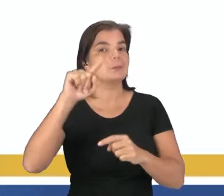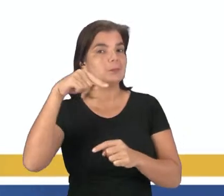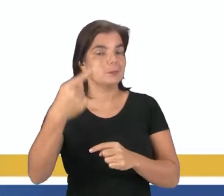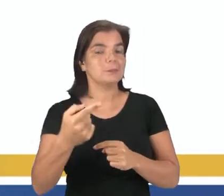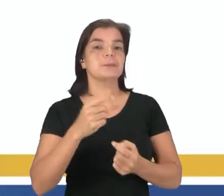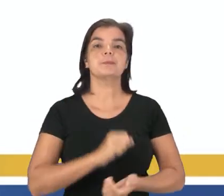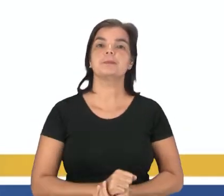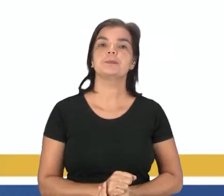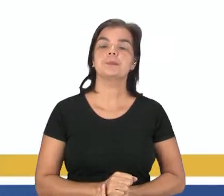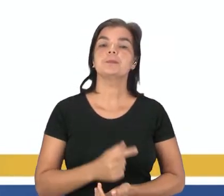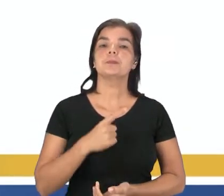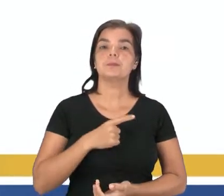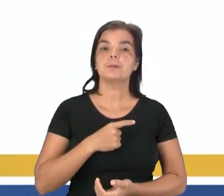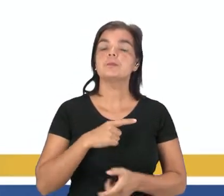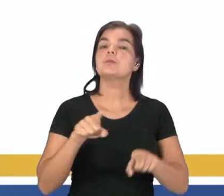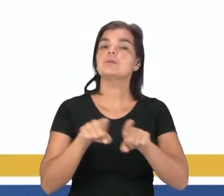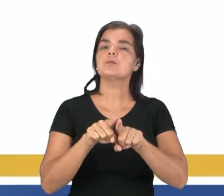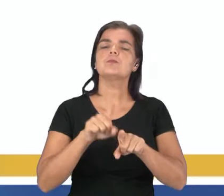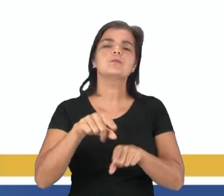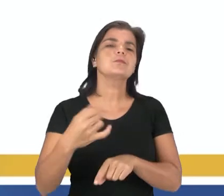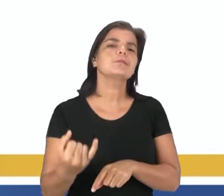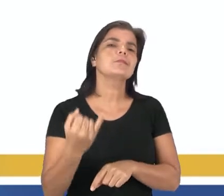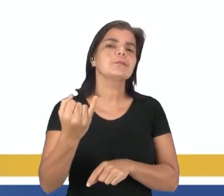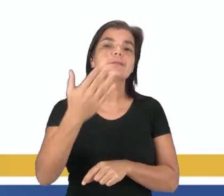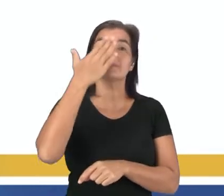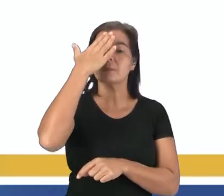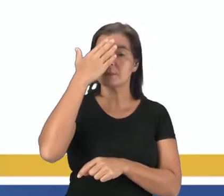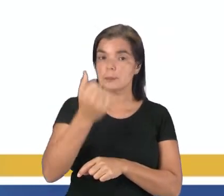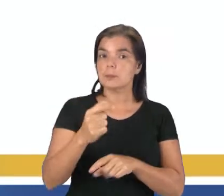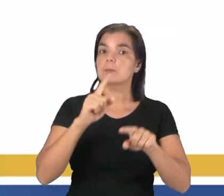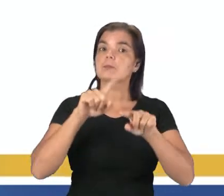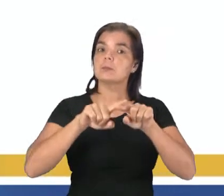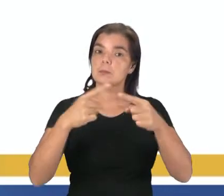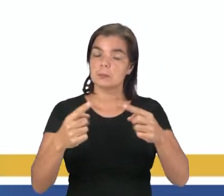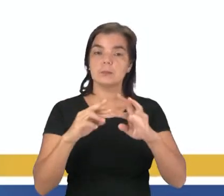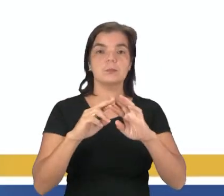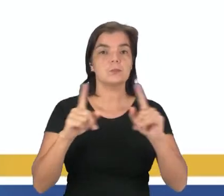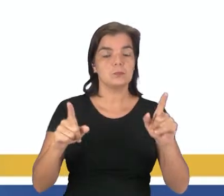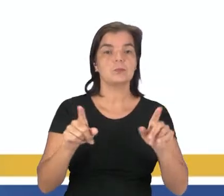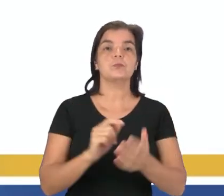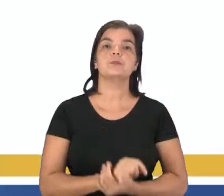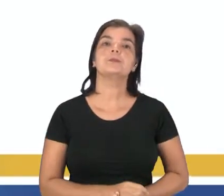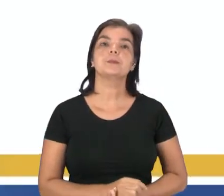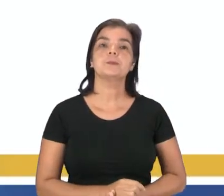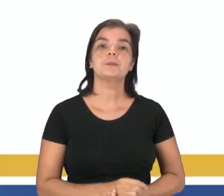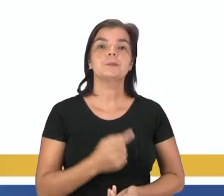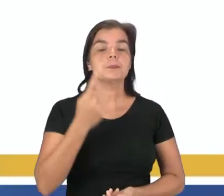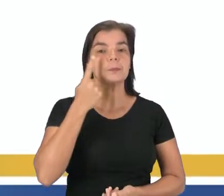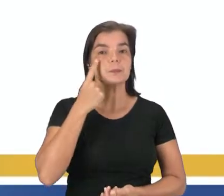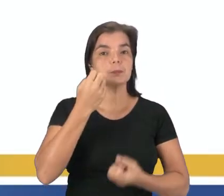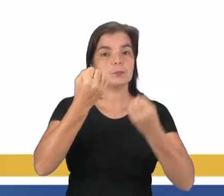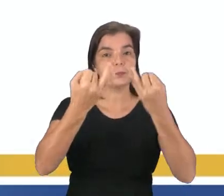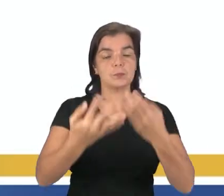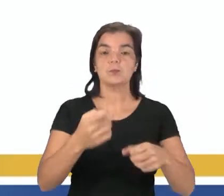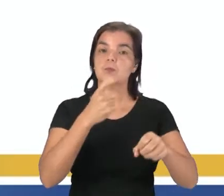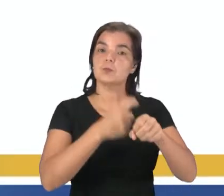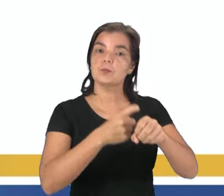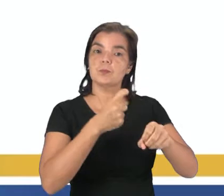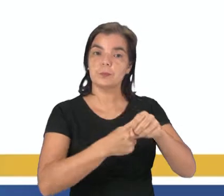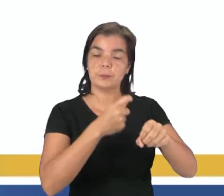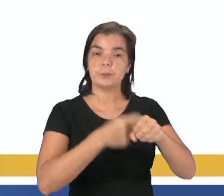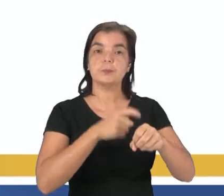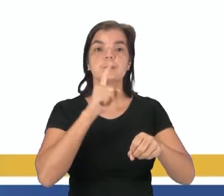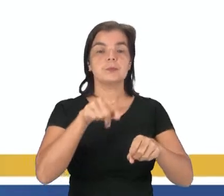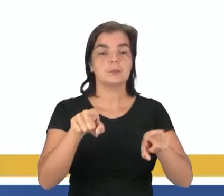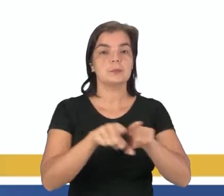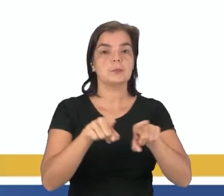para depois. Mas sobre os estados, o que é importante a gente saber para diferenciar um estado físico do outro? Quando a gente fala do estado sólido,